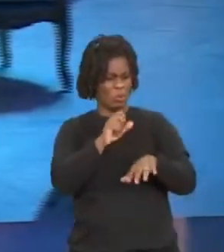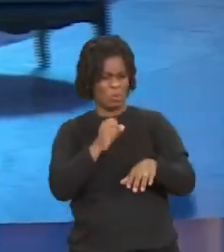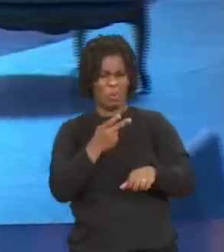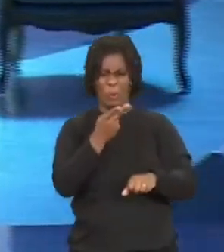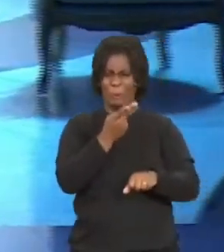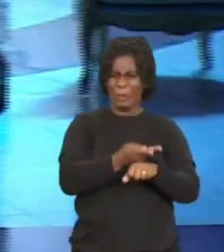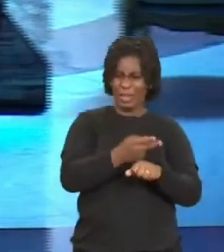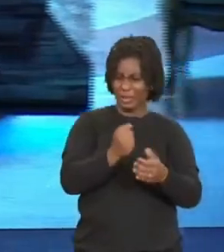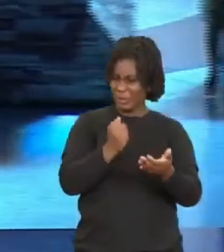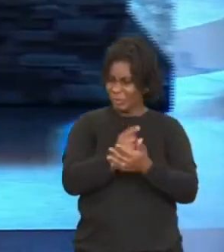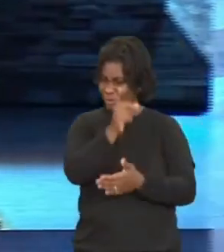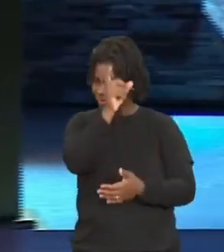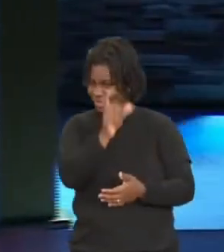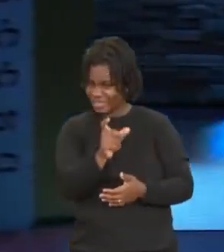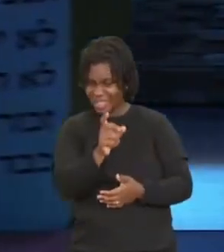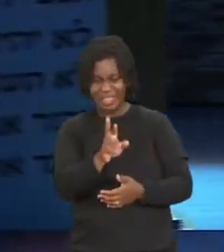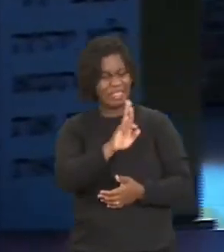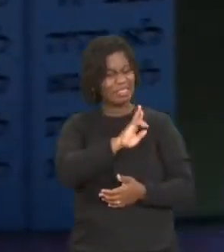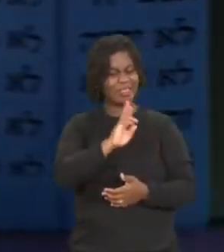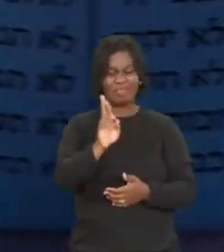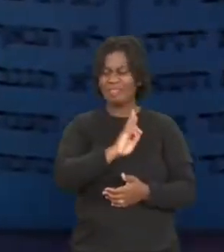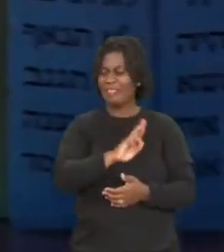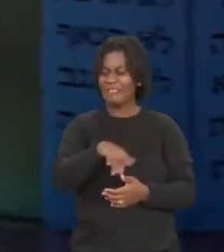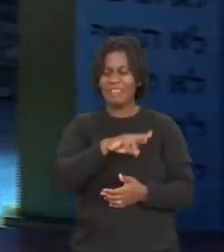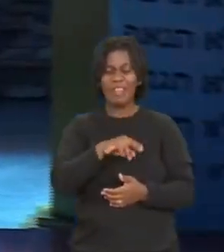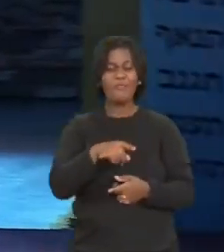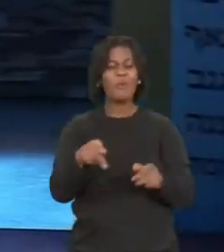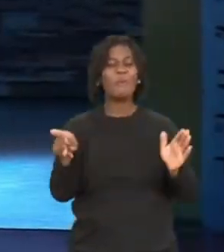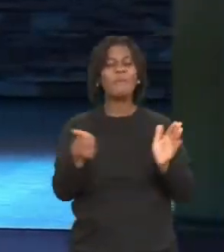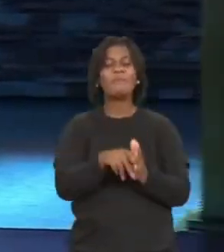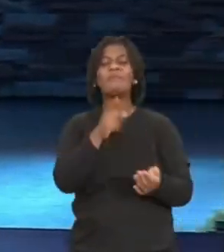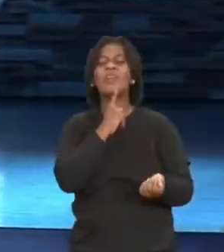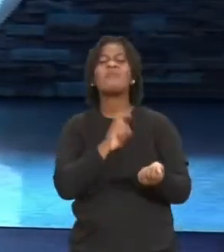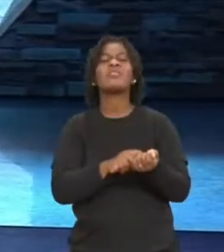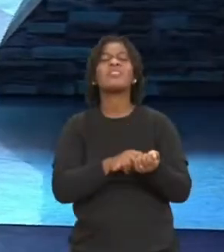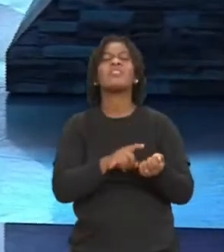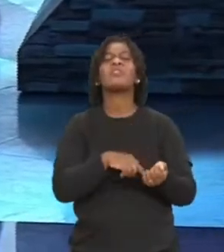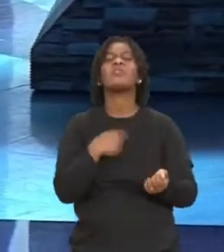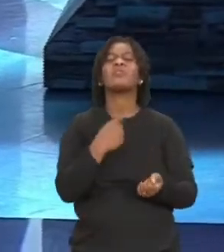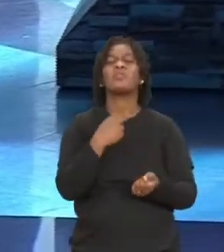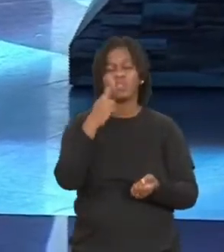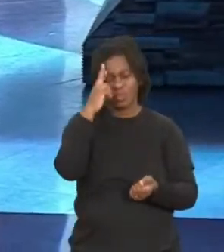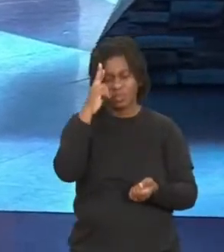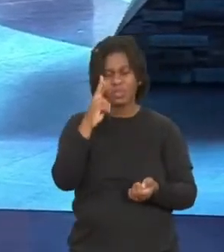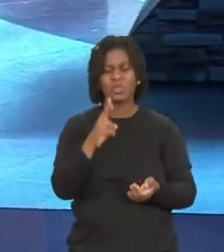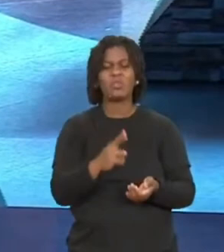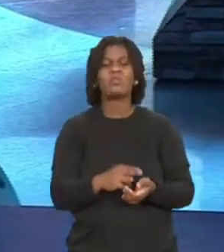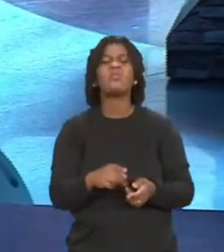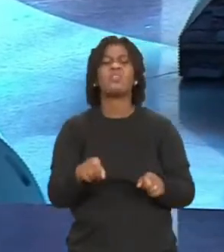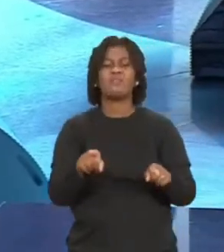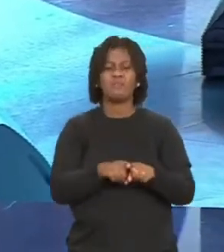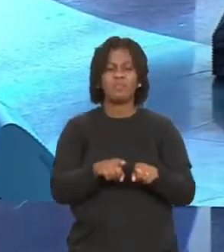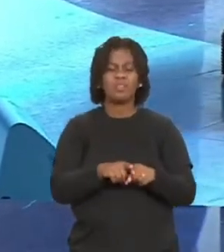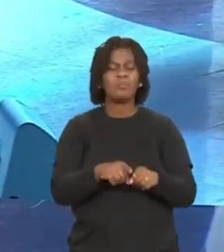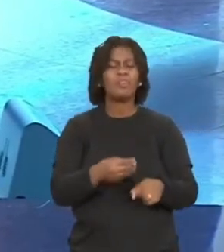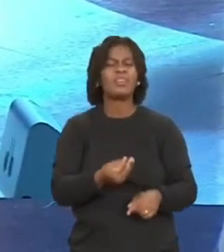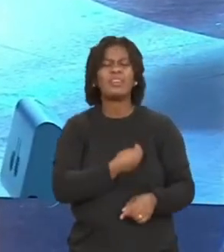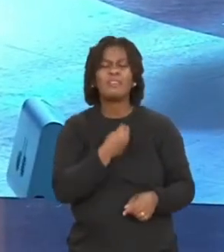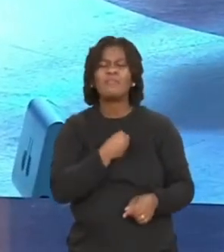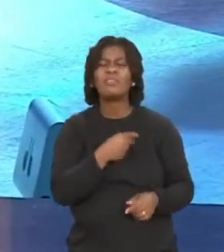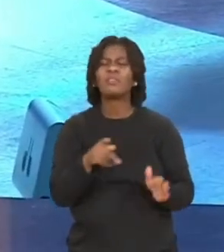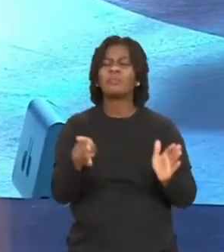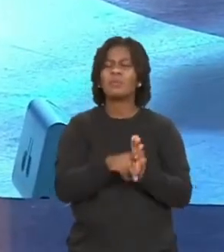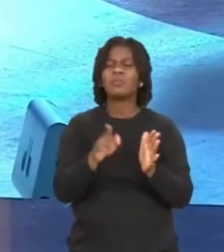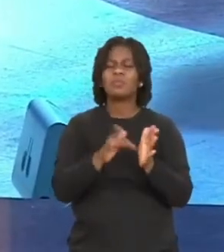que te comprou, foi o sangue do nosso Salvador, foi a vida de Jesus. Receba a vida,